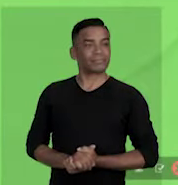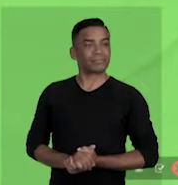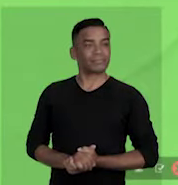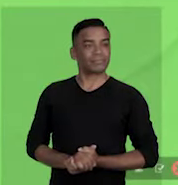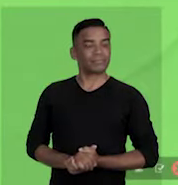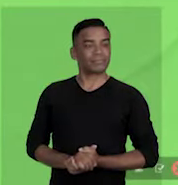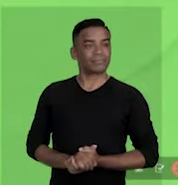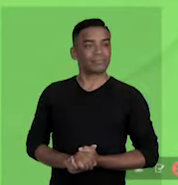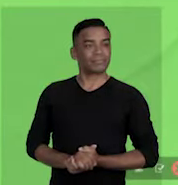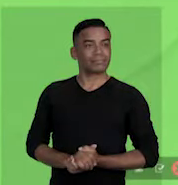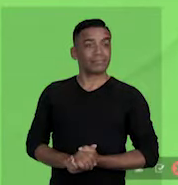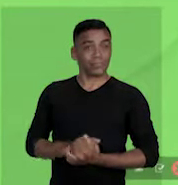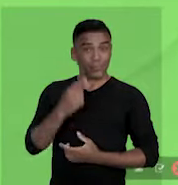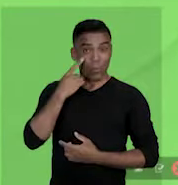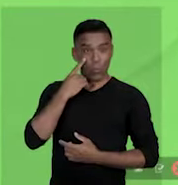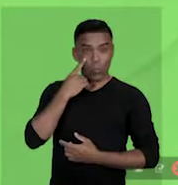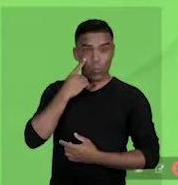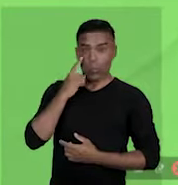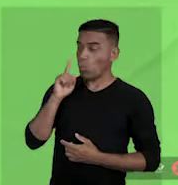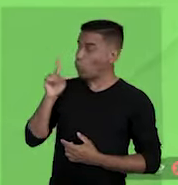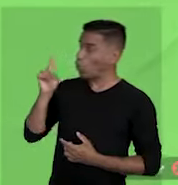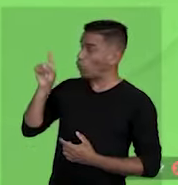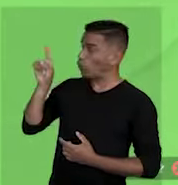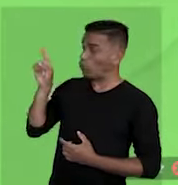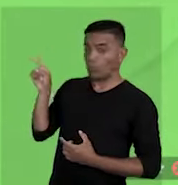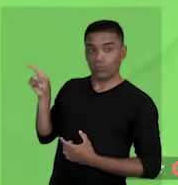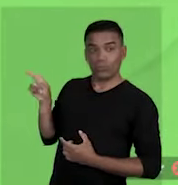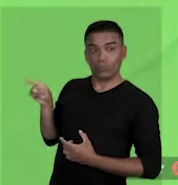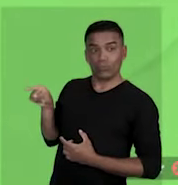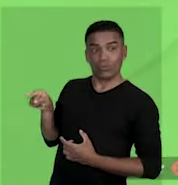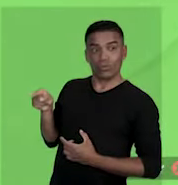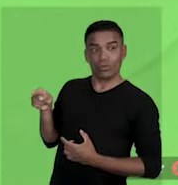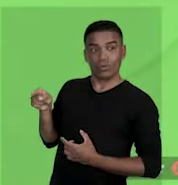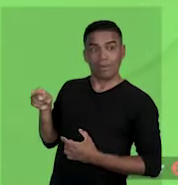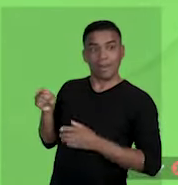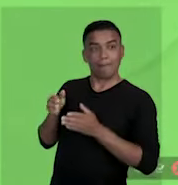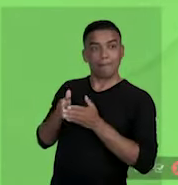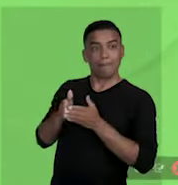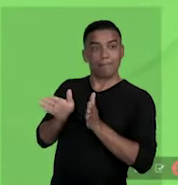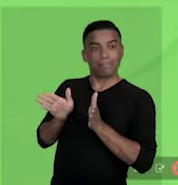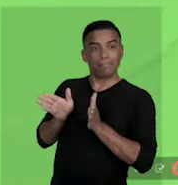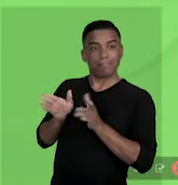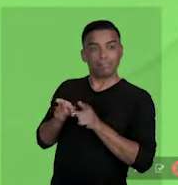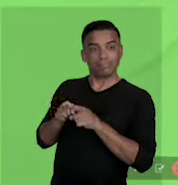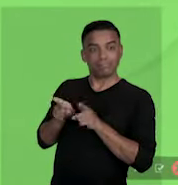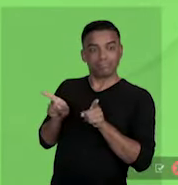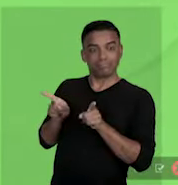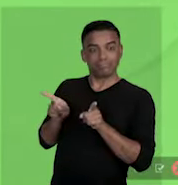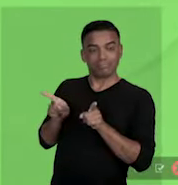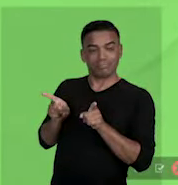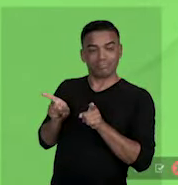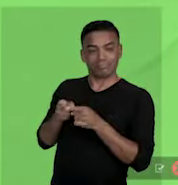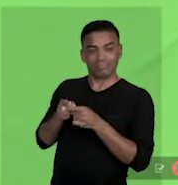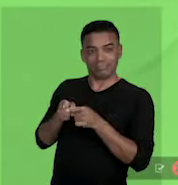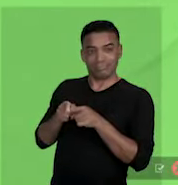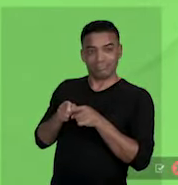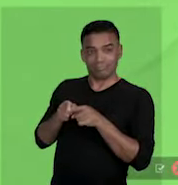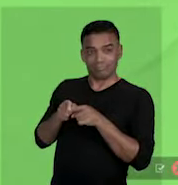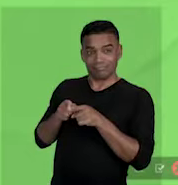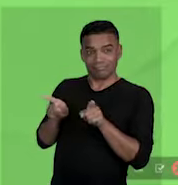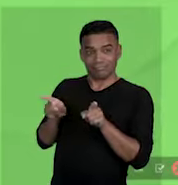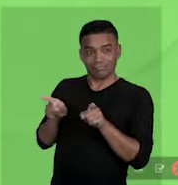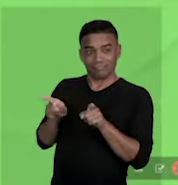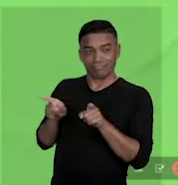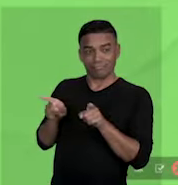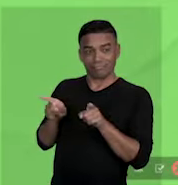está passando aqui, ó, nesse fio. Chega aqui, ó, ela divide. Passa um pouco para cá e um pouco